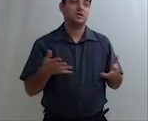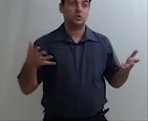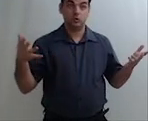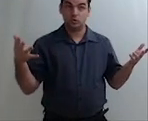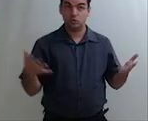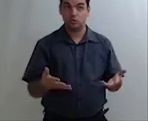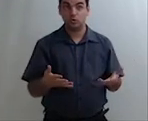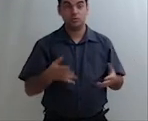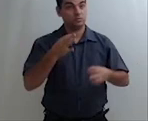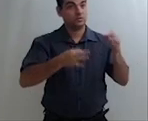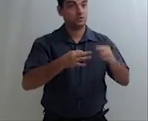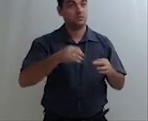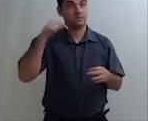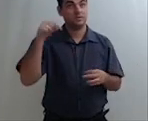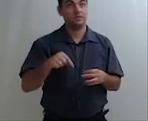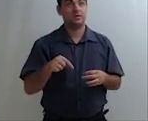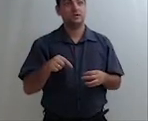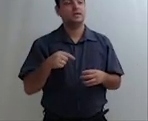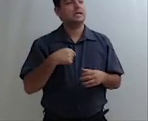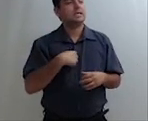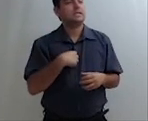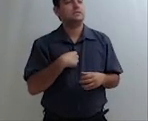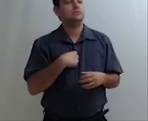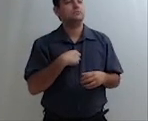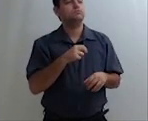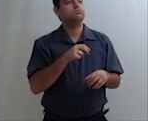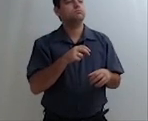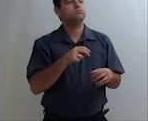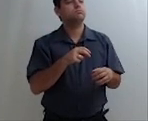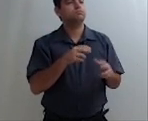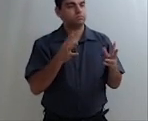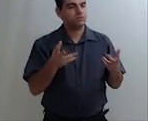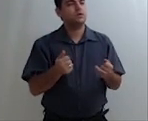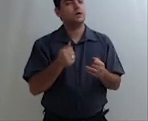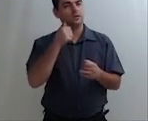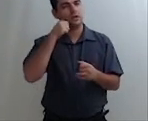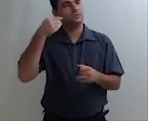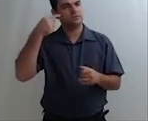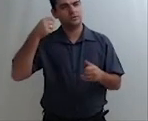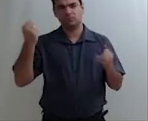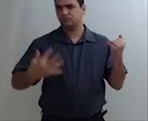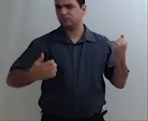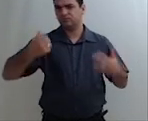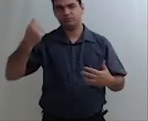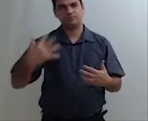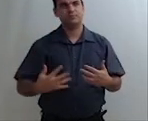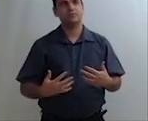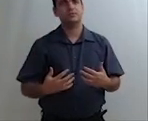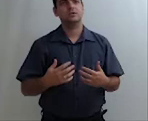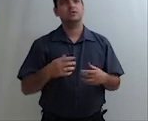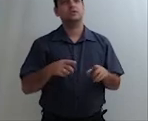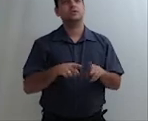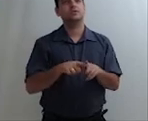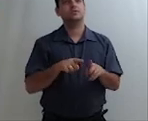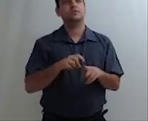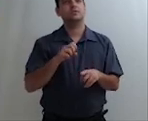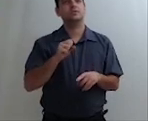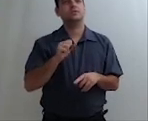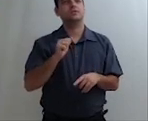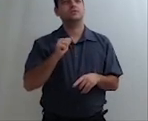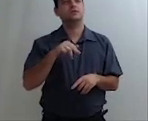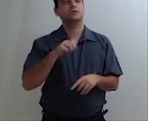julgamento eu eu me deparei com um parecer muito bem elaborado da colega Samanta Dog vosco uma